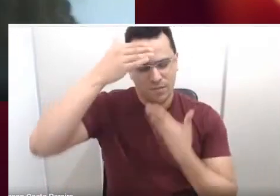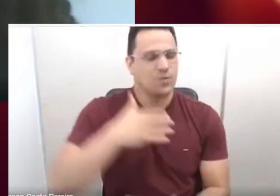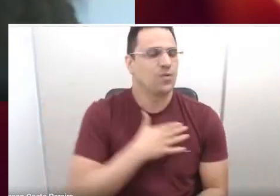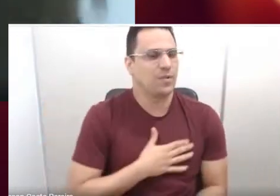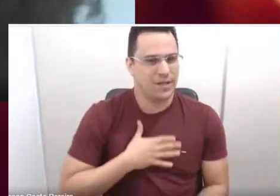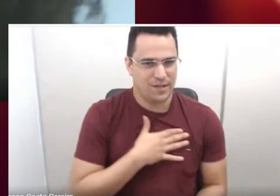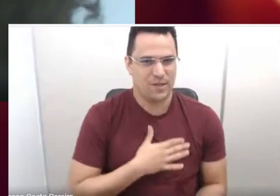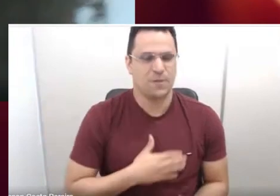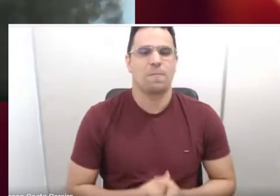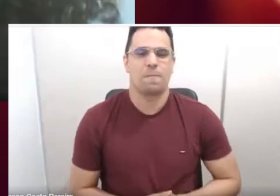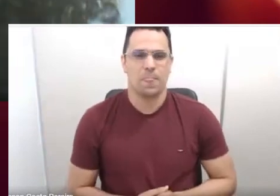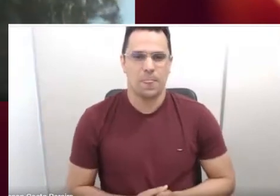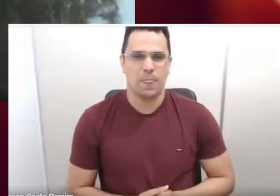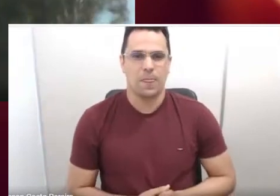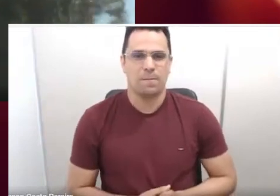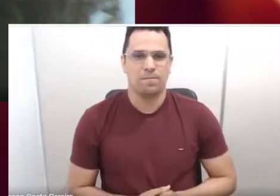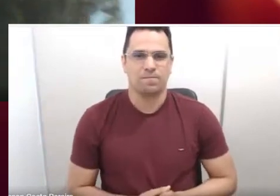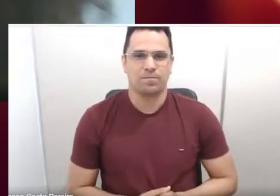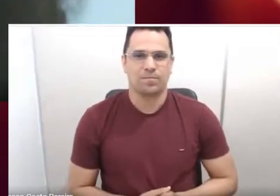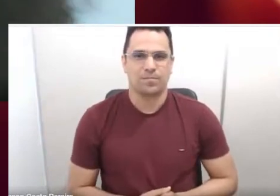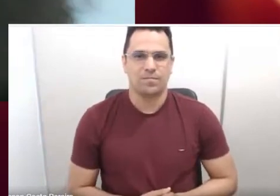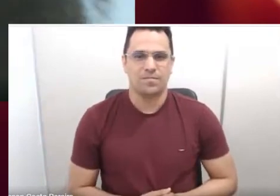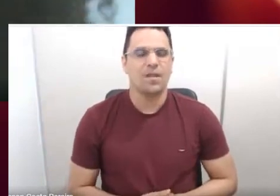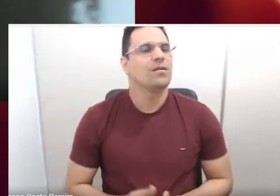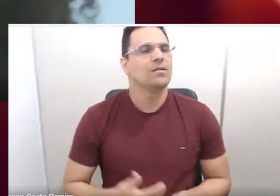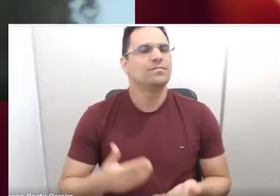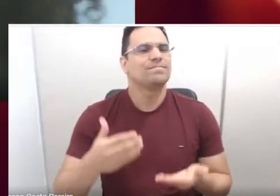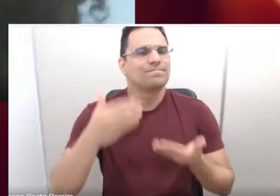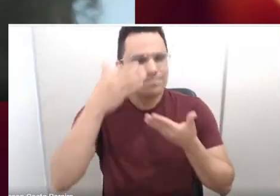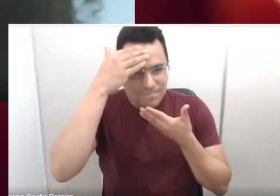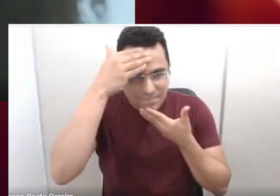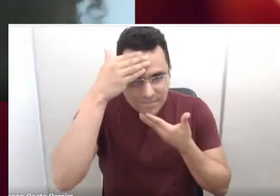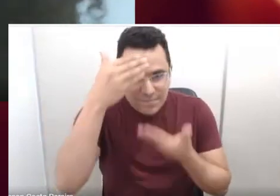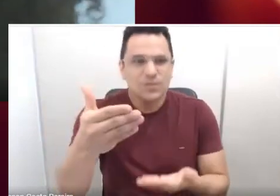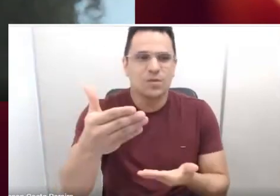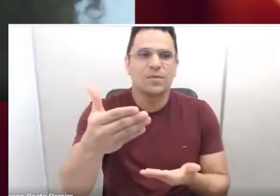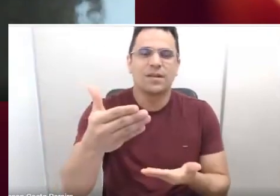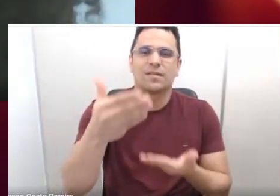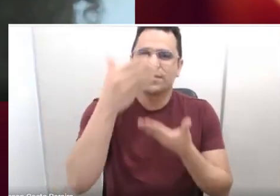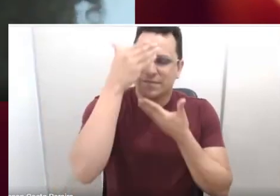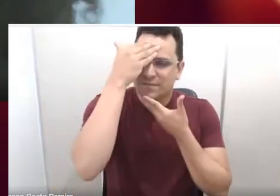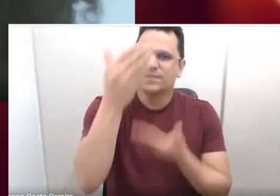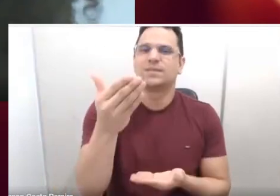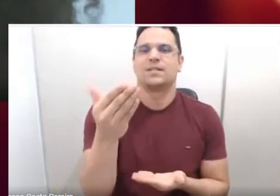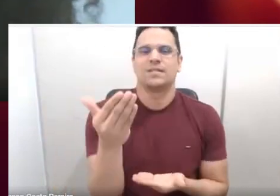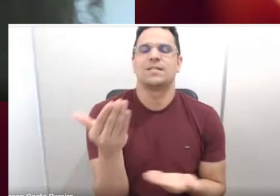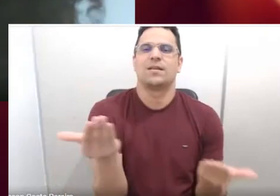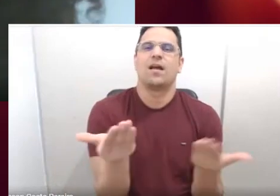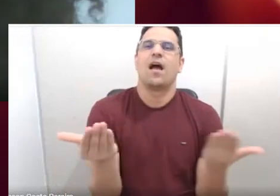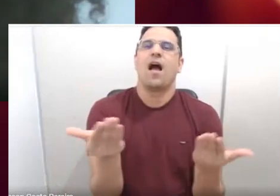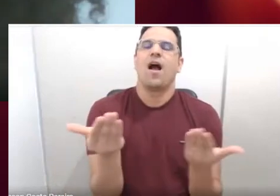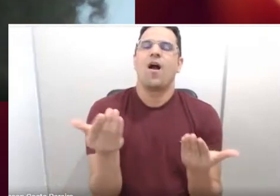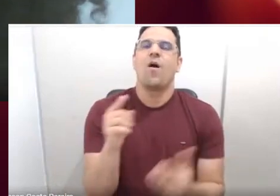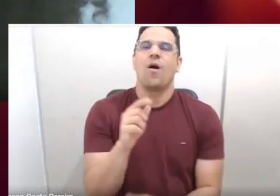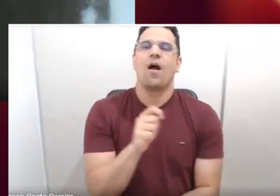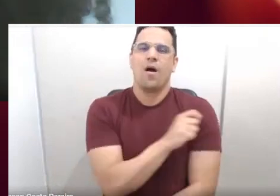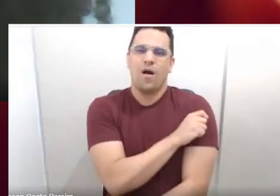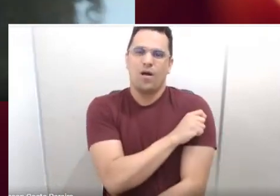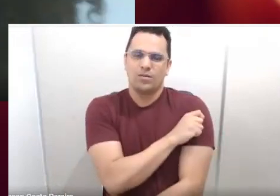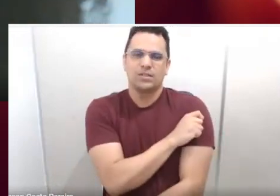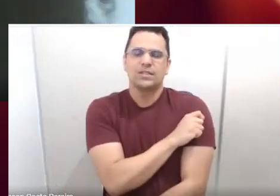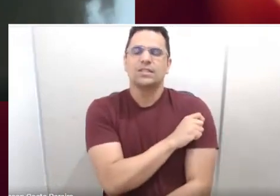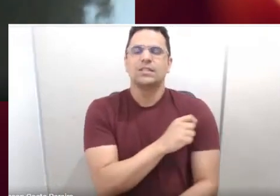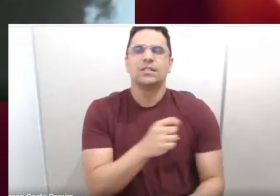Ai, muito bom, muito bom. Foram, acho que acho que o discente, o estudante, ele traz vida, né, para a universidade.